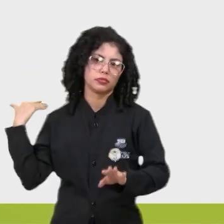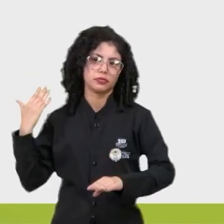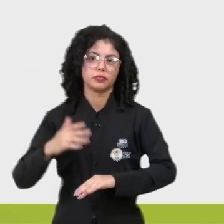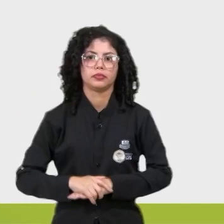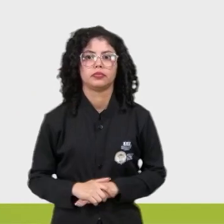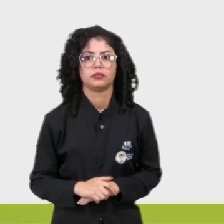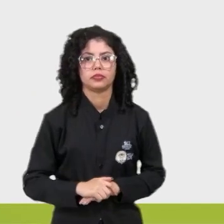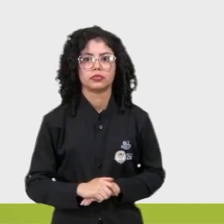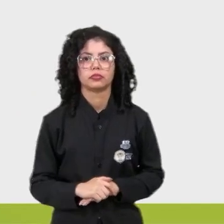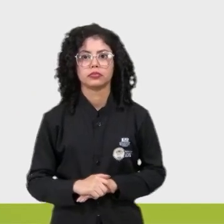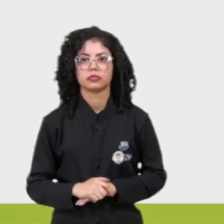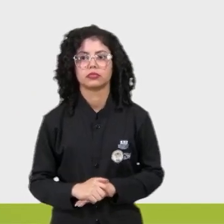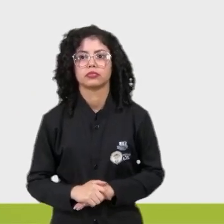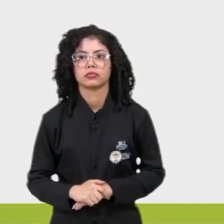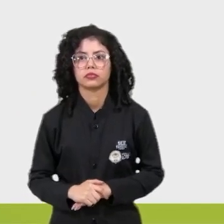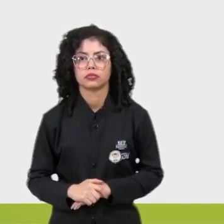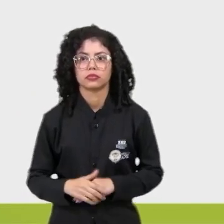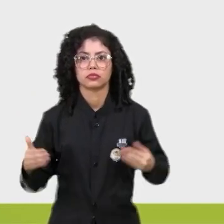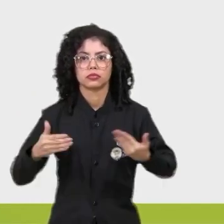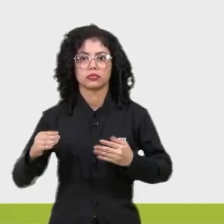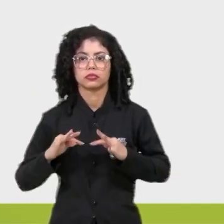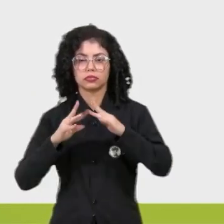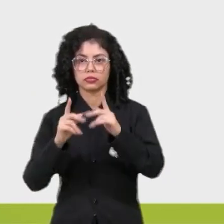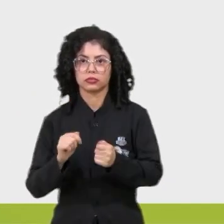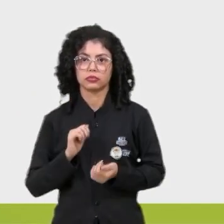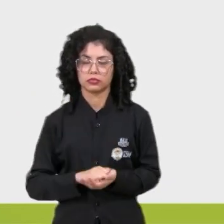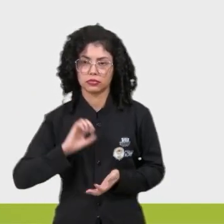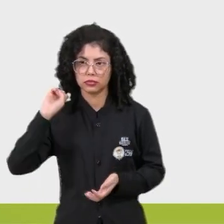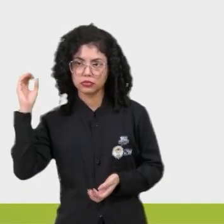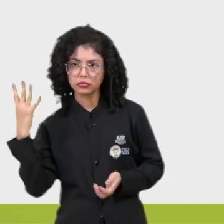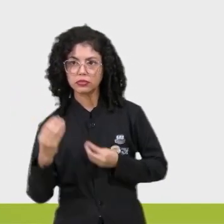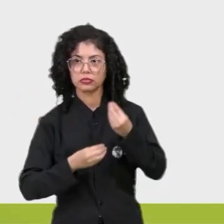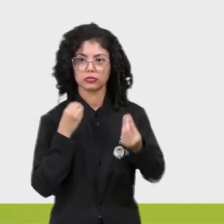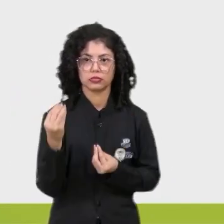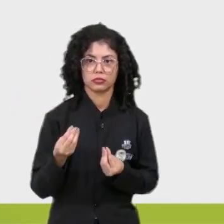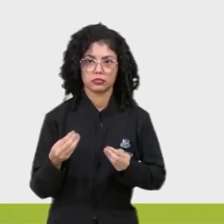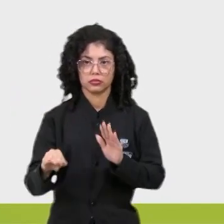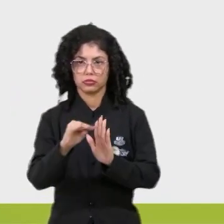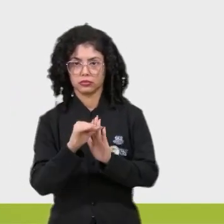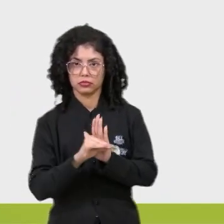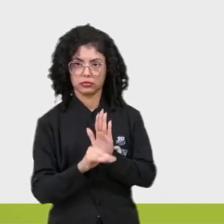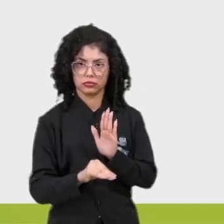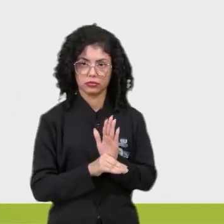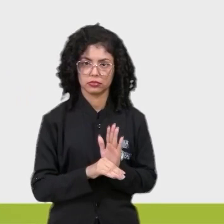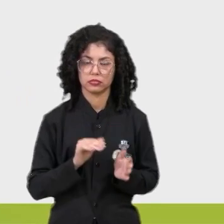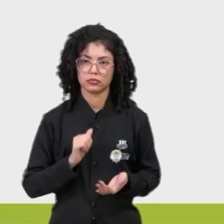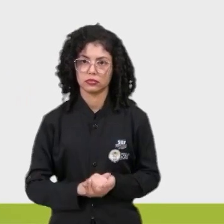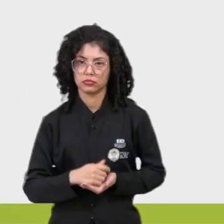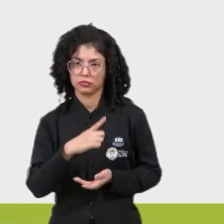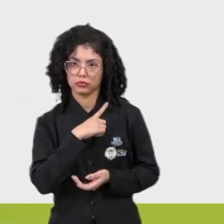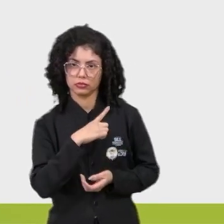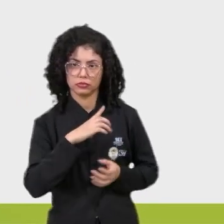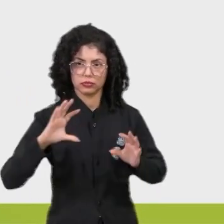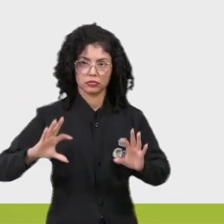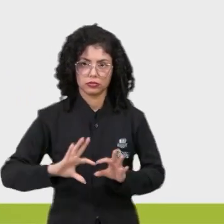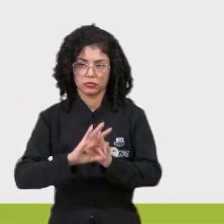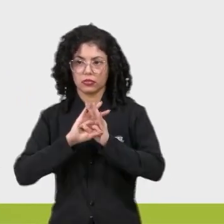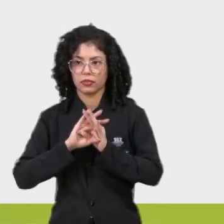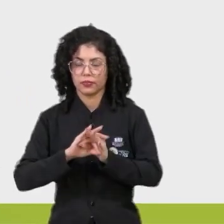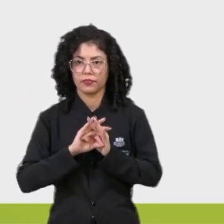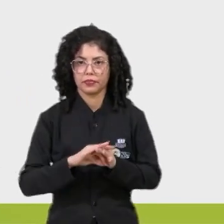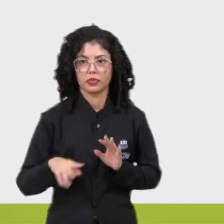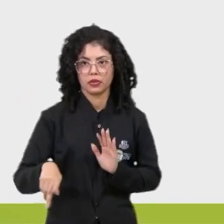passado. Retomando, hoje tudo ocorre como se essas camadas sobrepostas estivessem mescladas